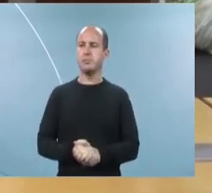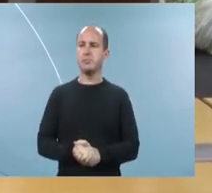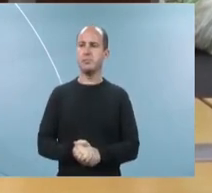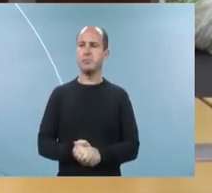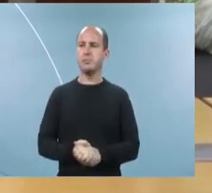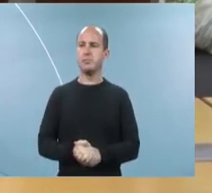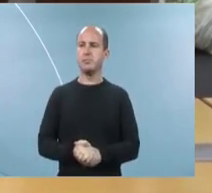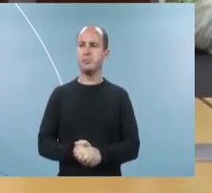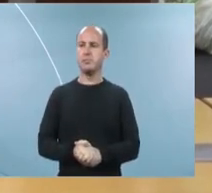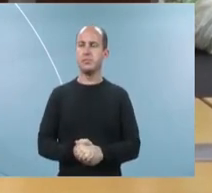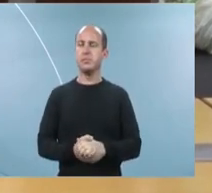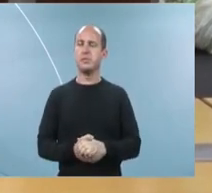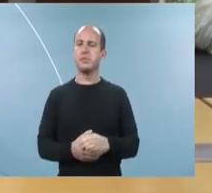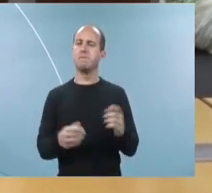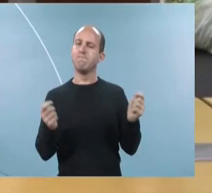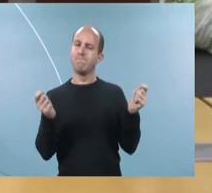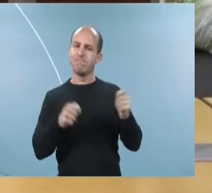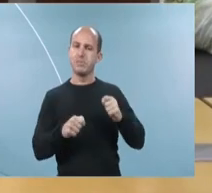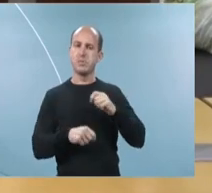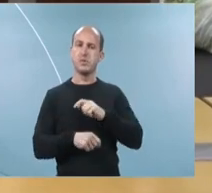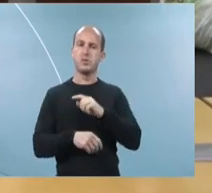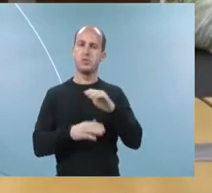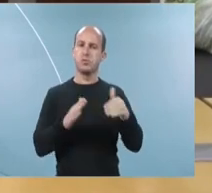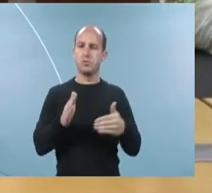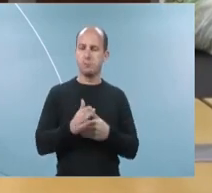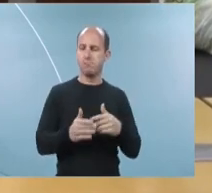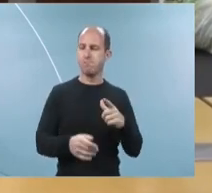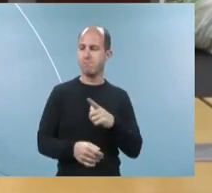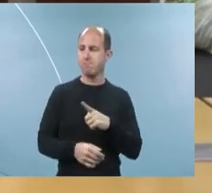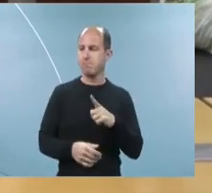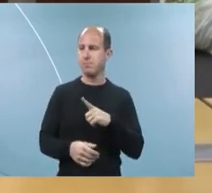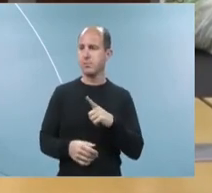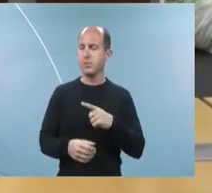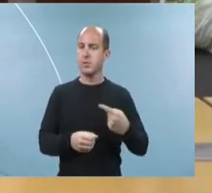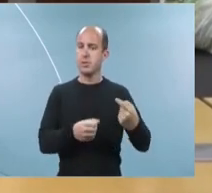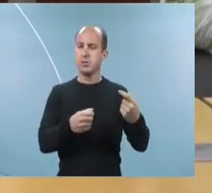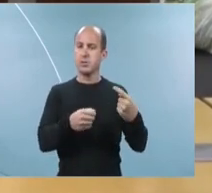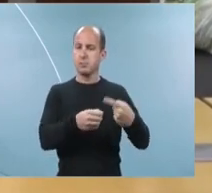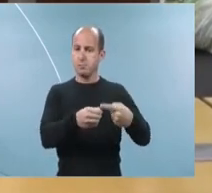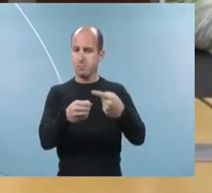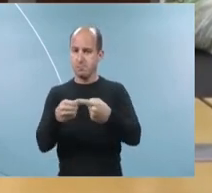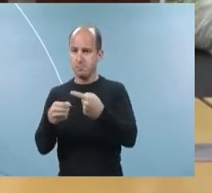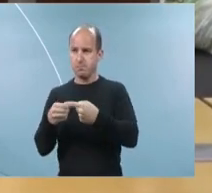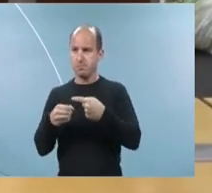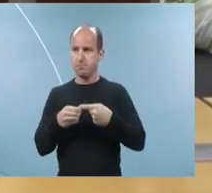dessa necessidade, né, que todos têm dos seus municípios